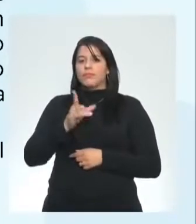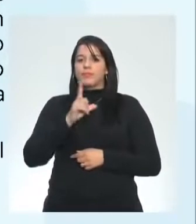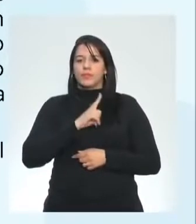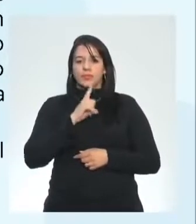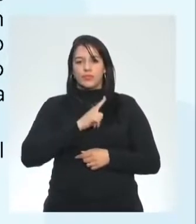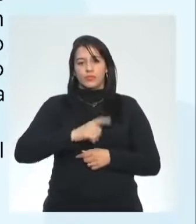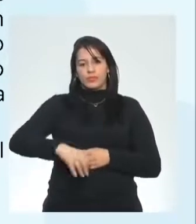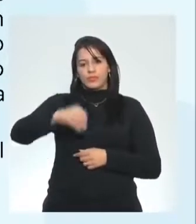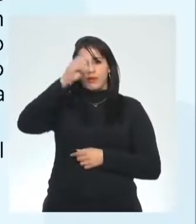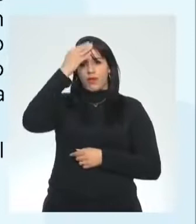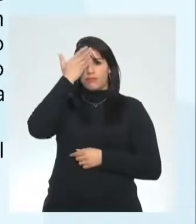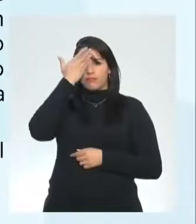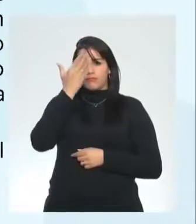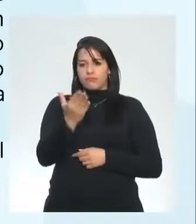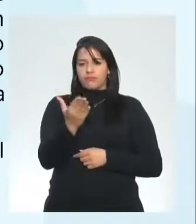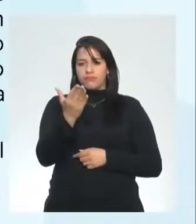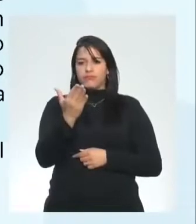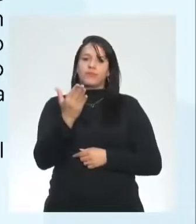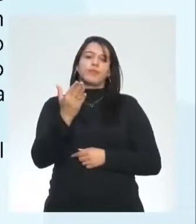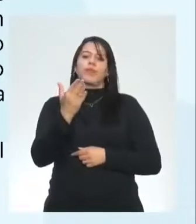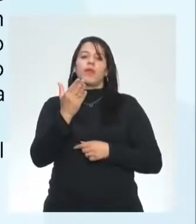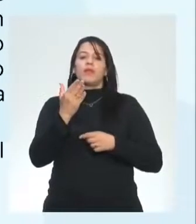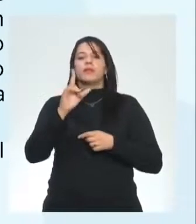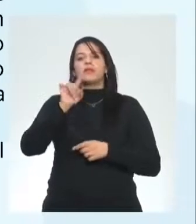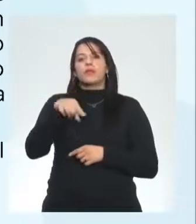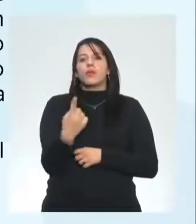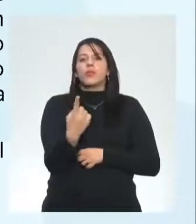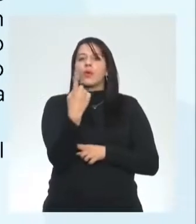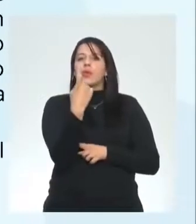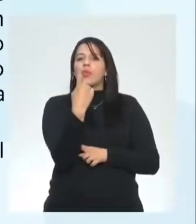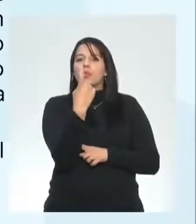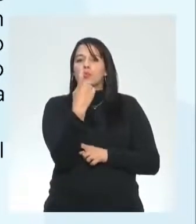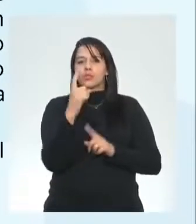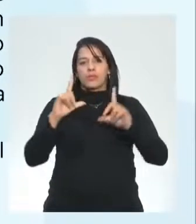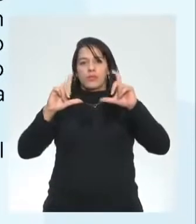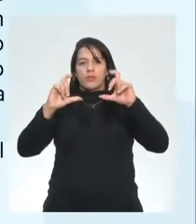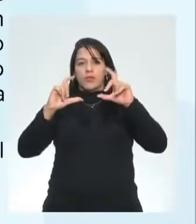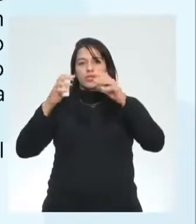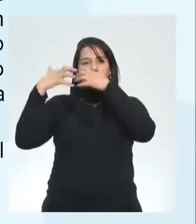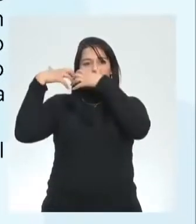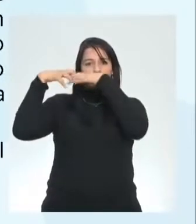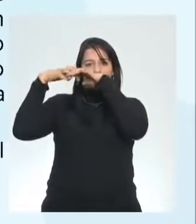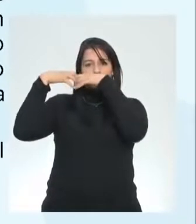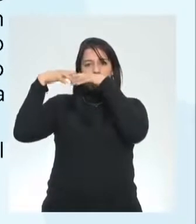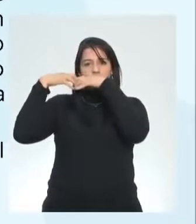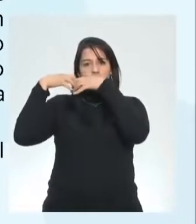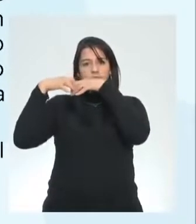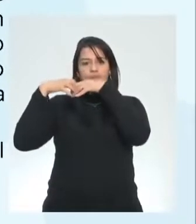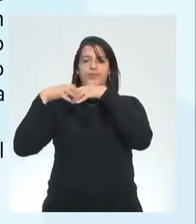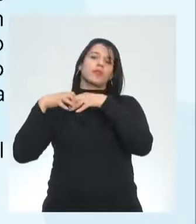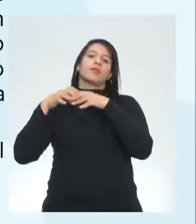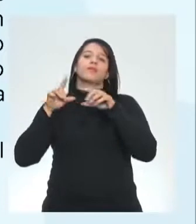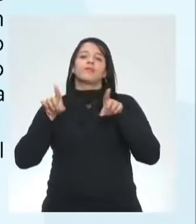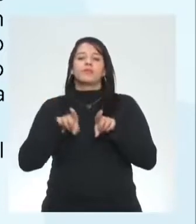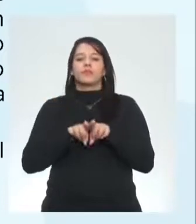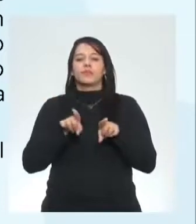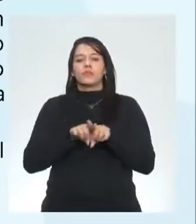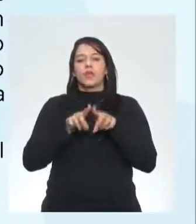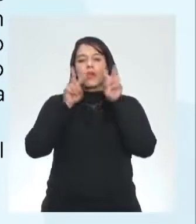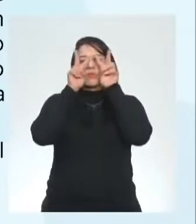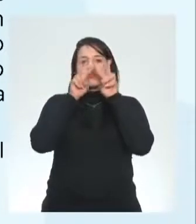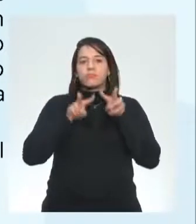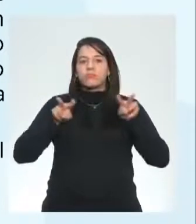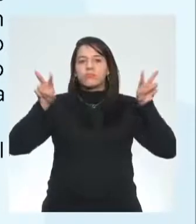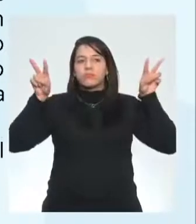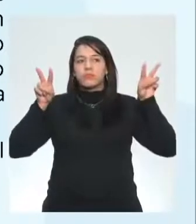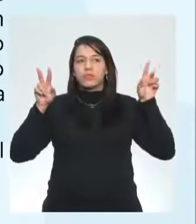na frente do corpo e eles vão formar uma imagem única no cérebro. Nesse caso, você tem um campo de visão que é